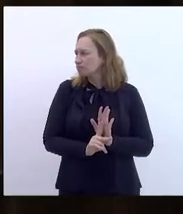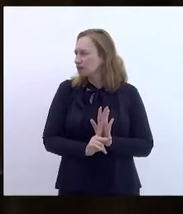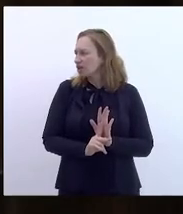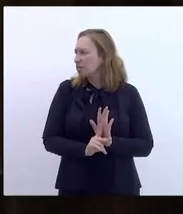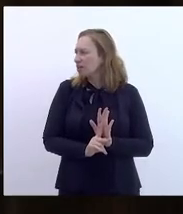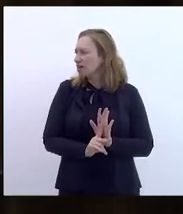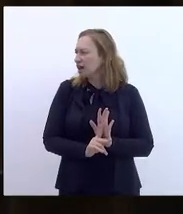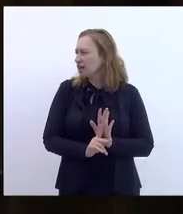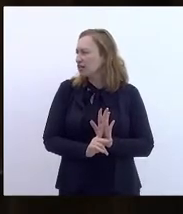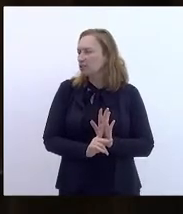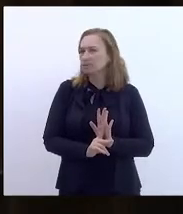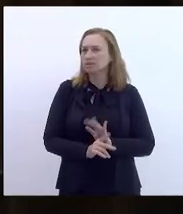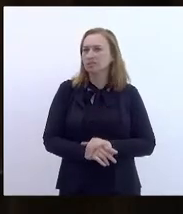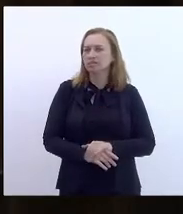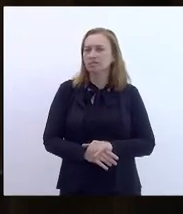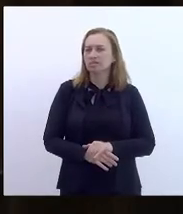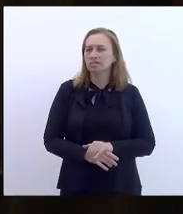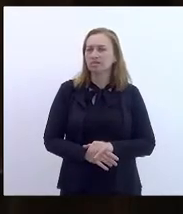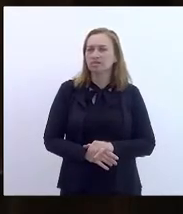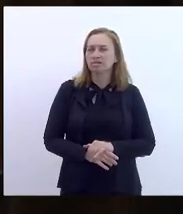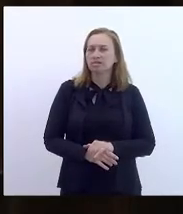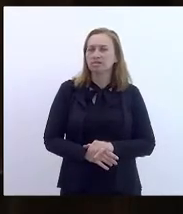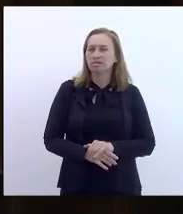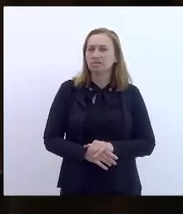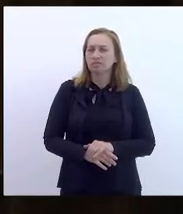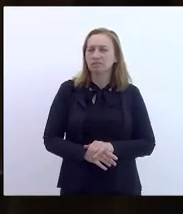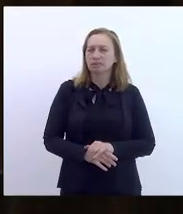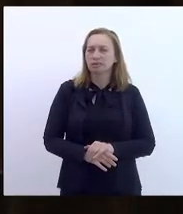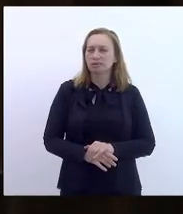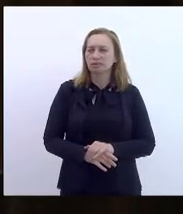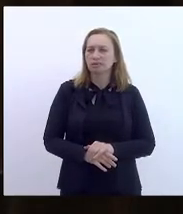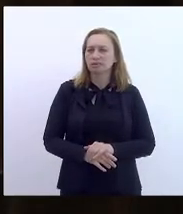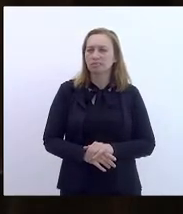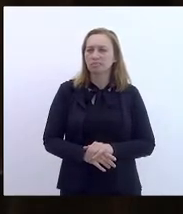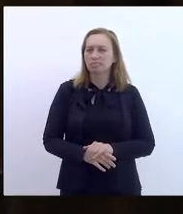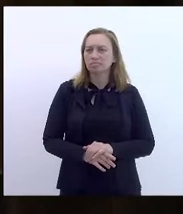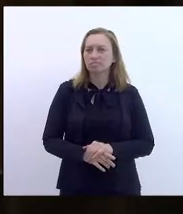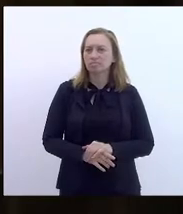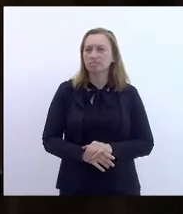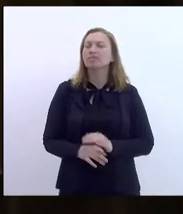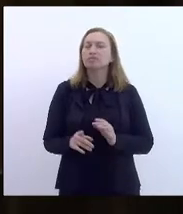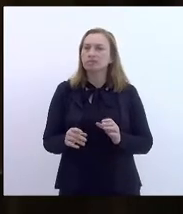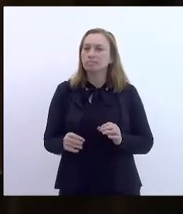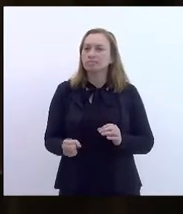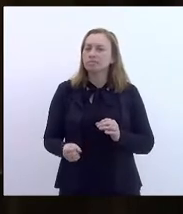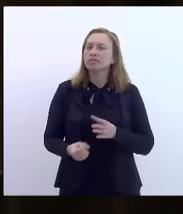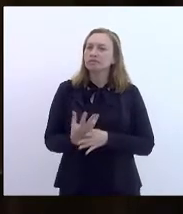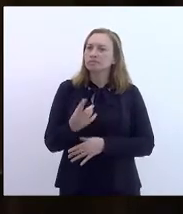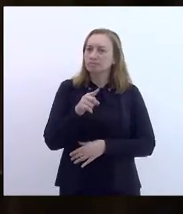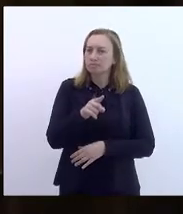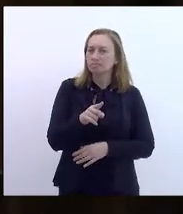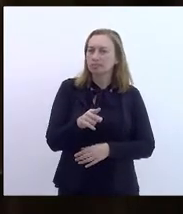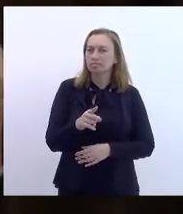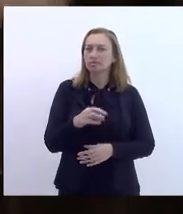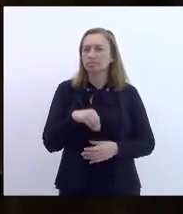nenhuma e nenhuma Nave do conhecimento tem lá e foi gostoso lá dentro assim quando mais costume também